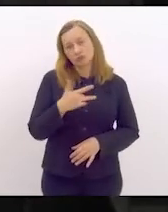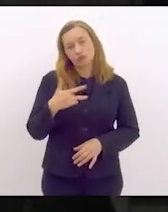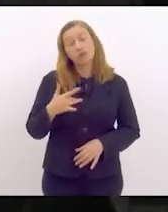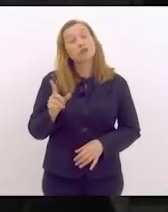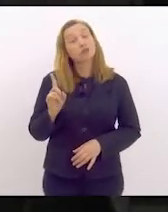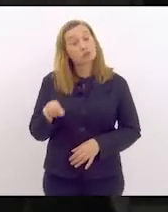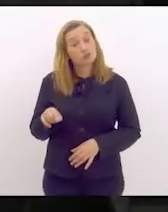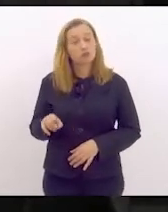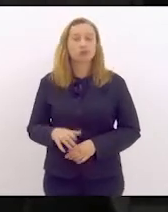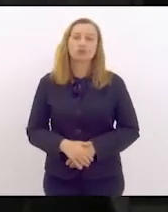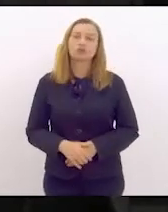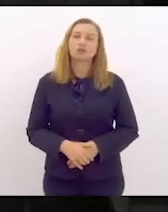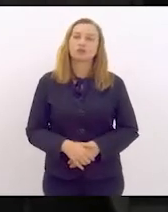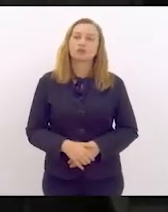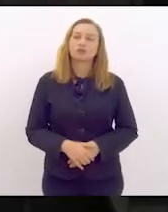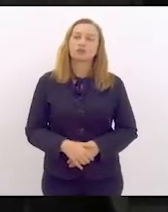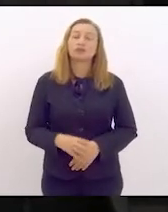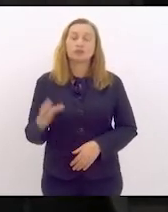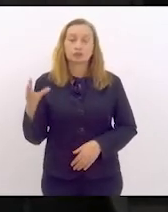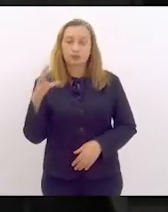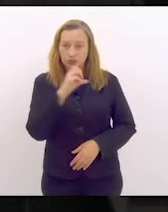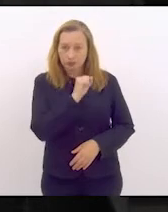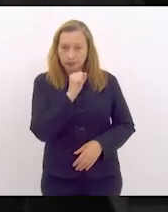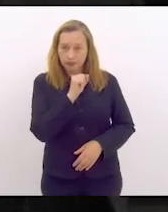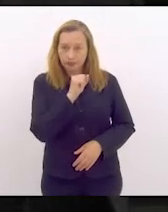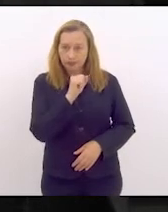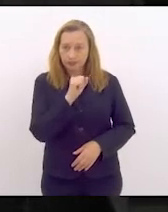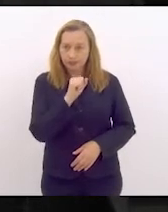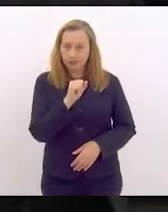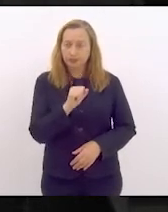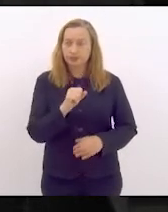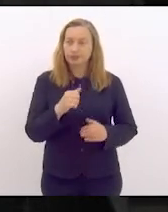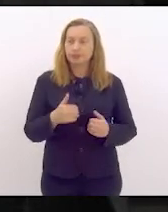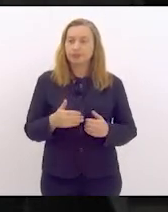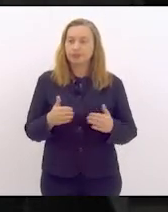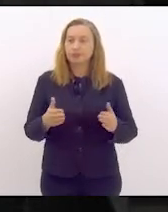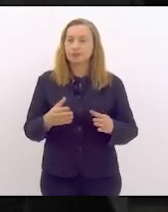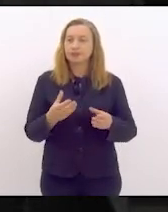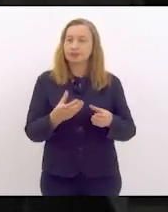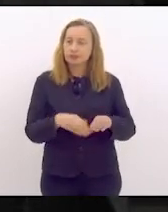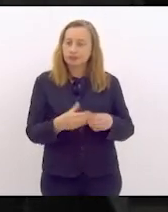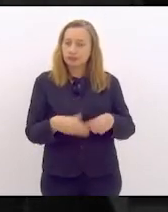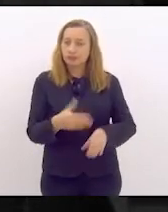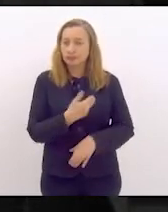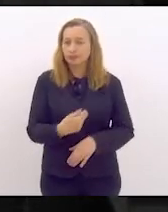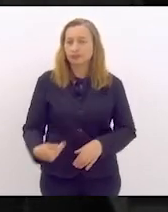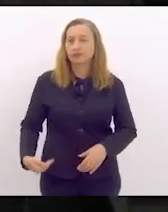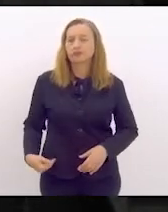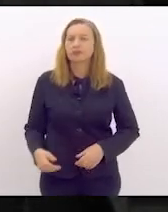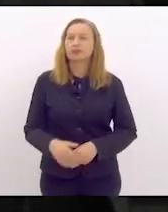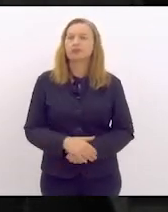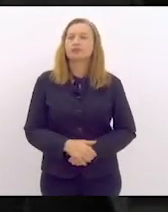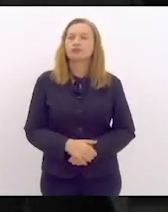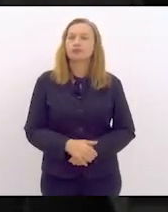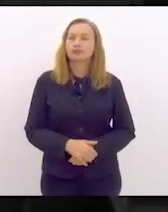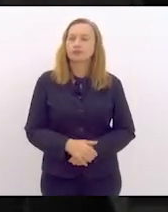e, de imediato, se abrir o concurso público